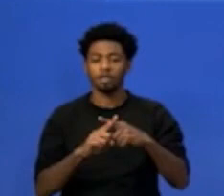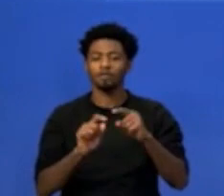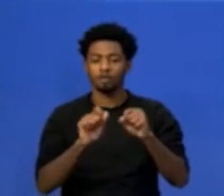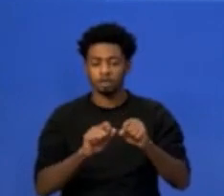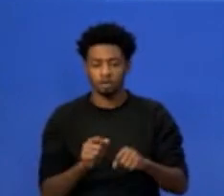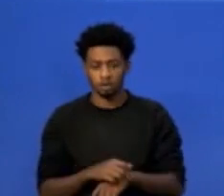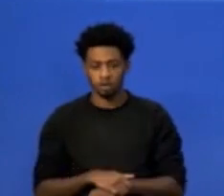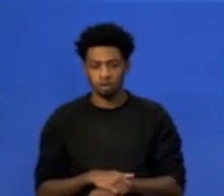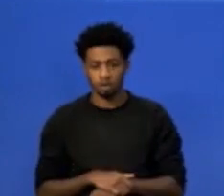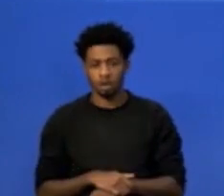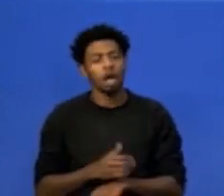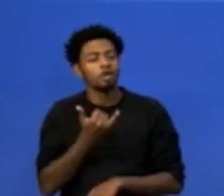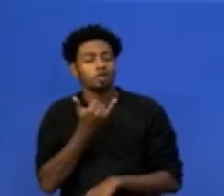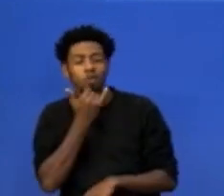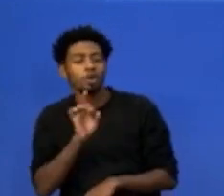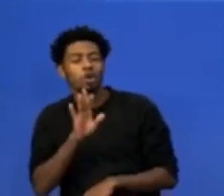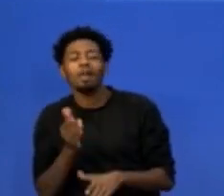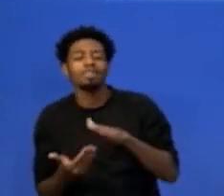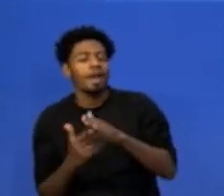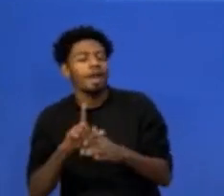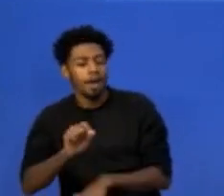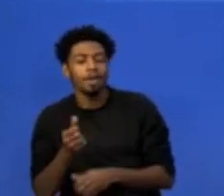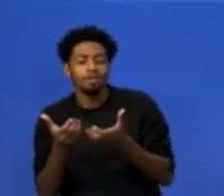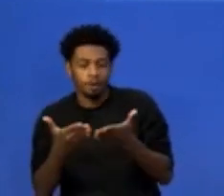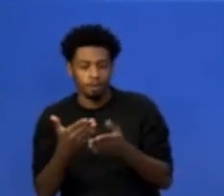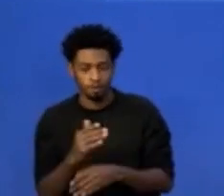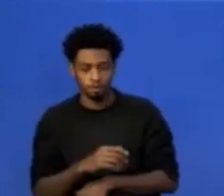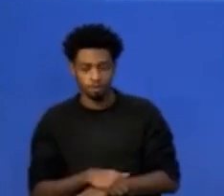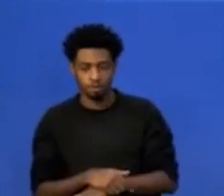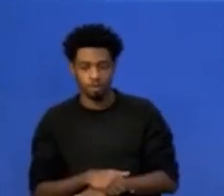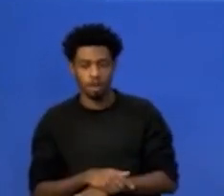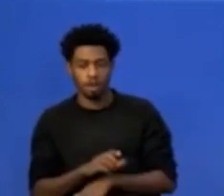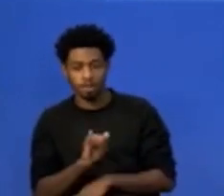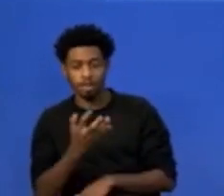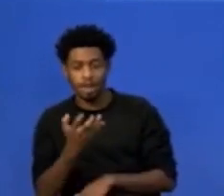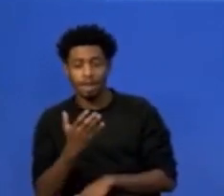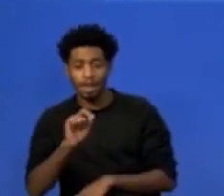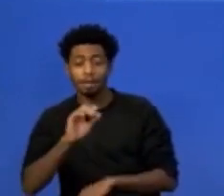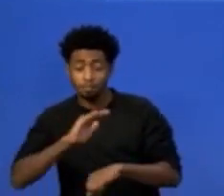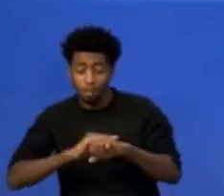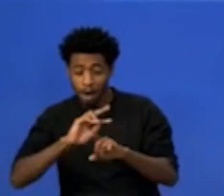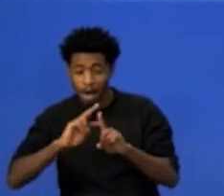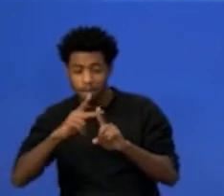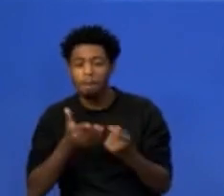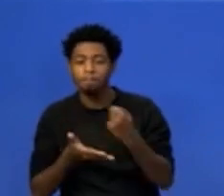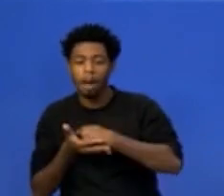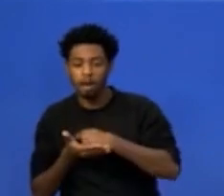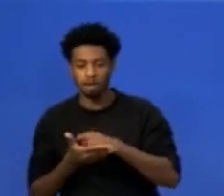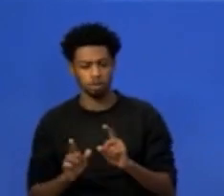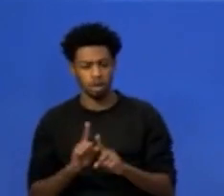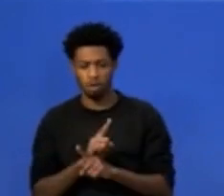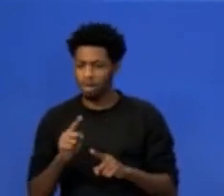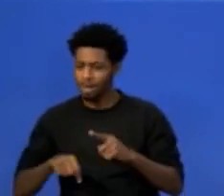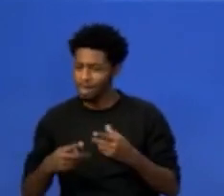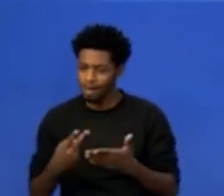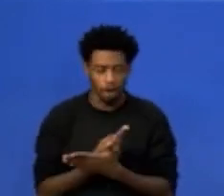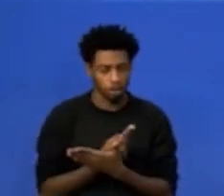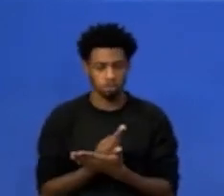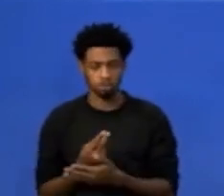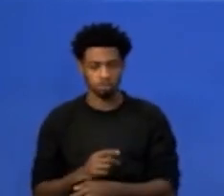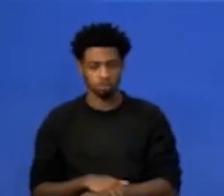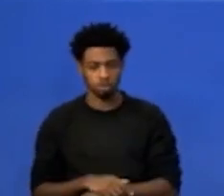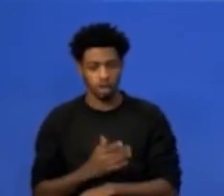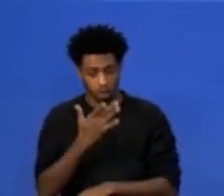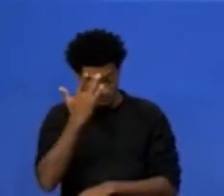Então, deve ser ilimitado toda essa garantia, esse tratamento, para que esse paciente possa